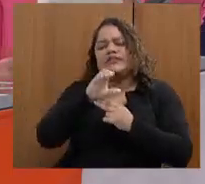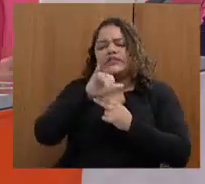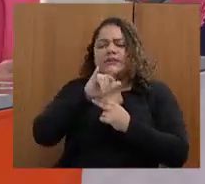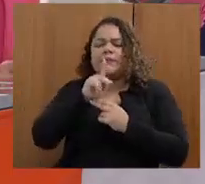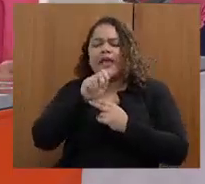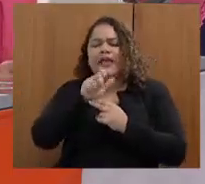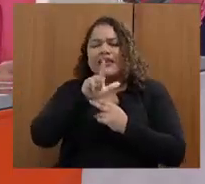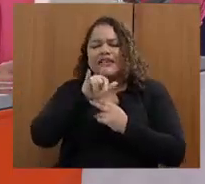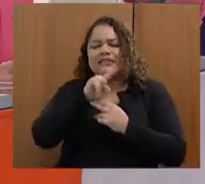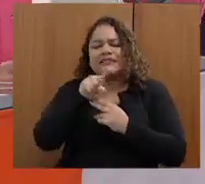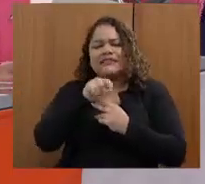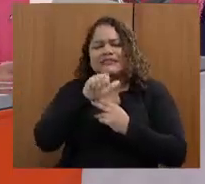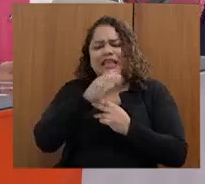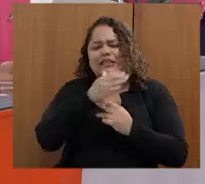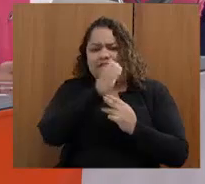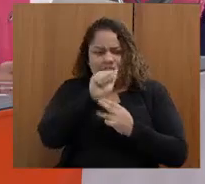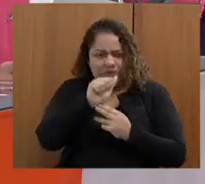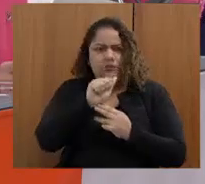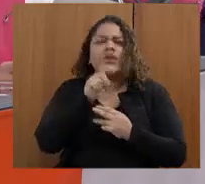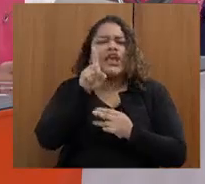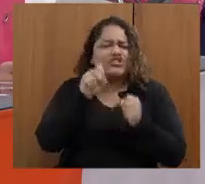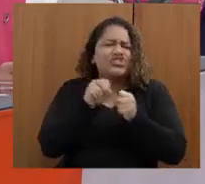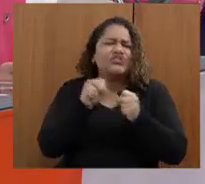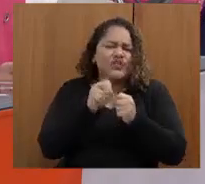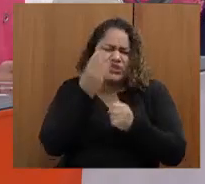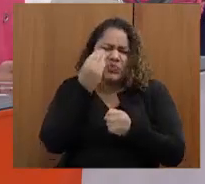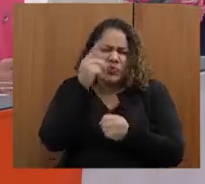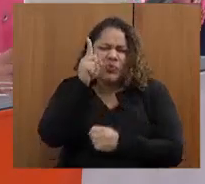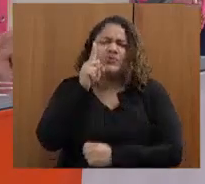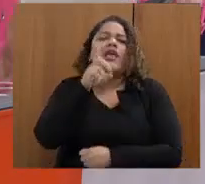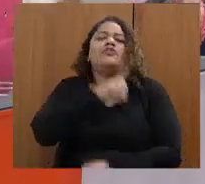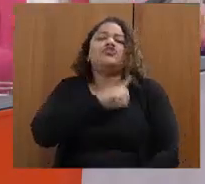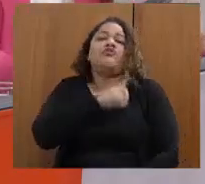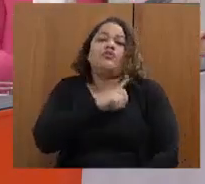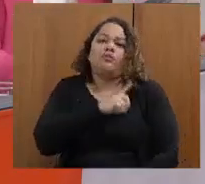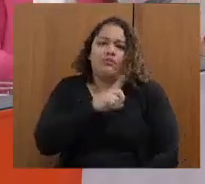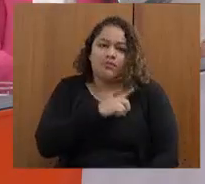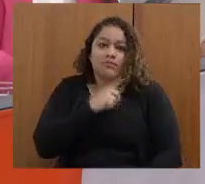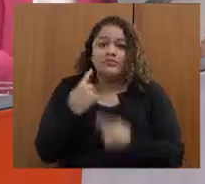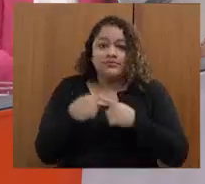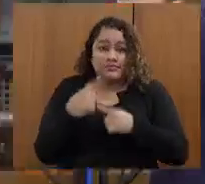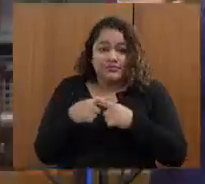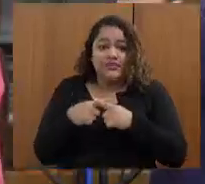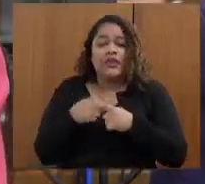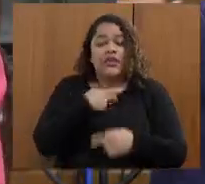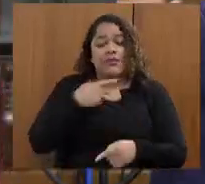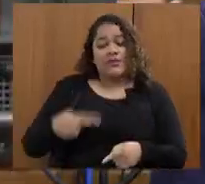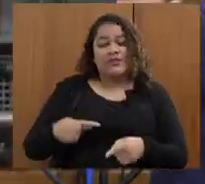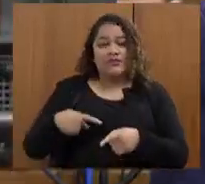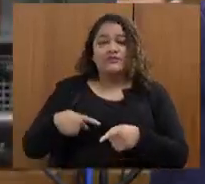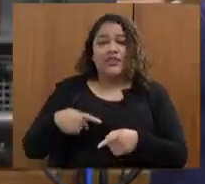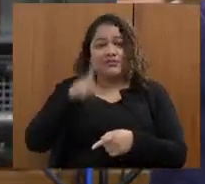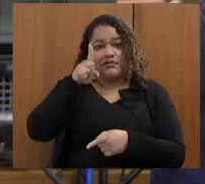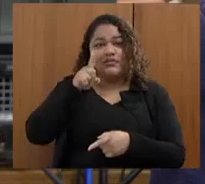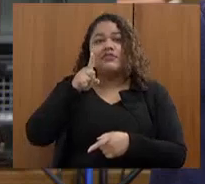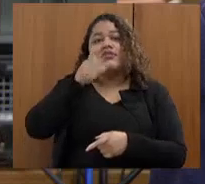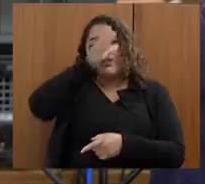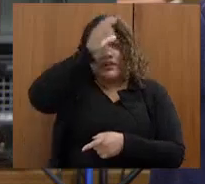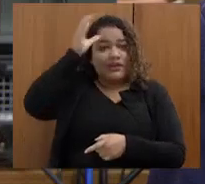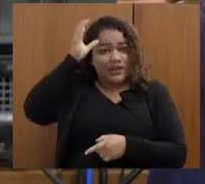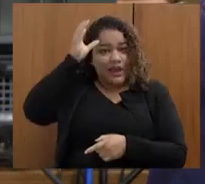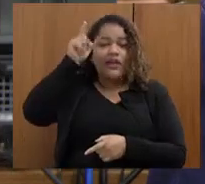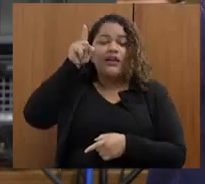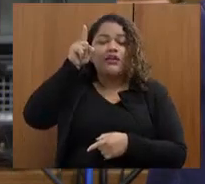orgulhosamente seguramos muito lá em Divinópolis já que eu era presidente da Comissão de educação da Câmara Municipal a gente tem acompanhado muito perto